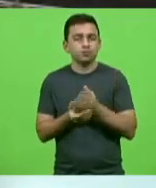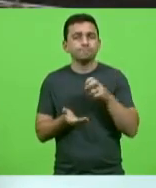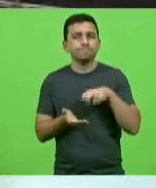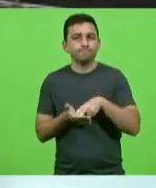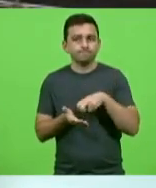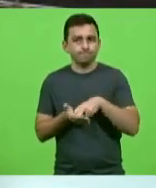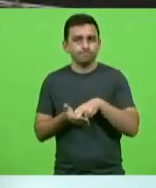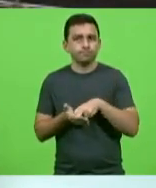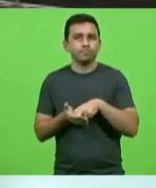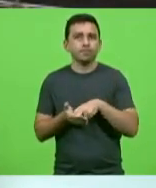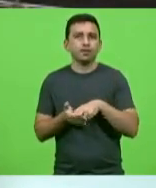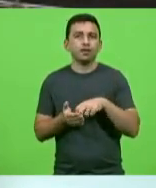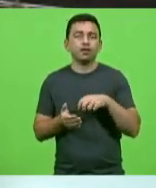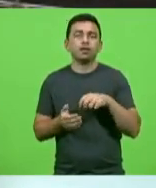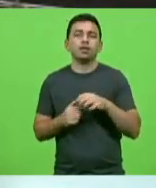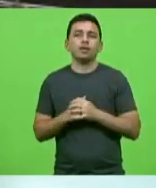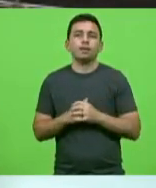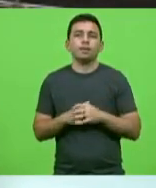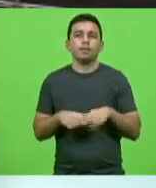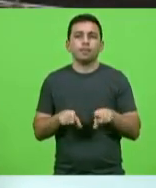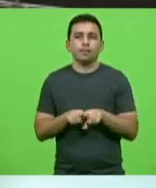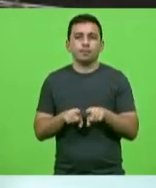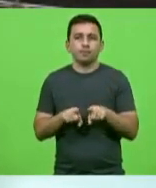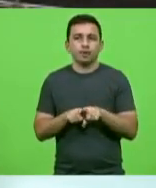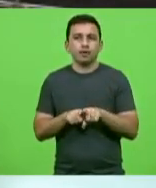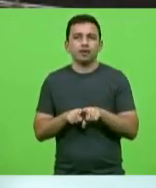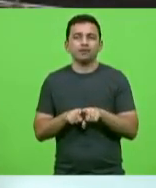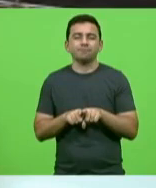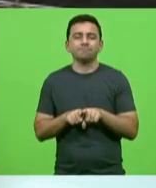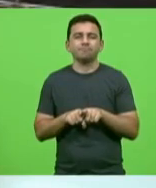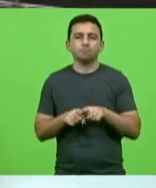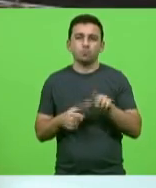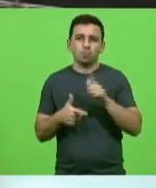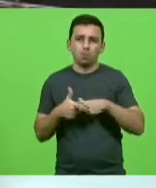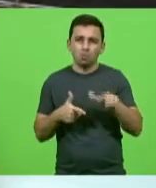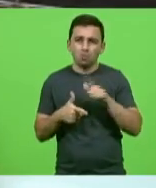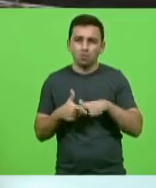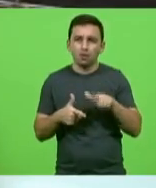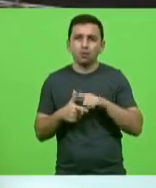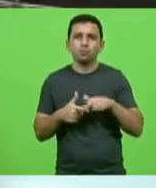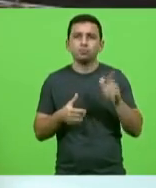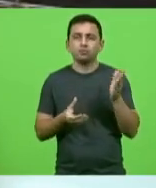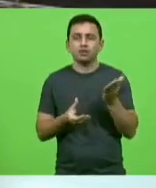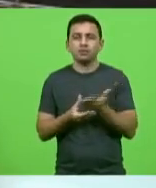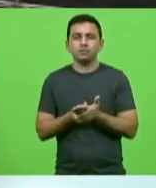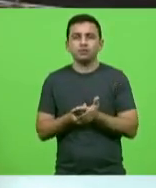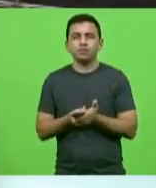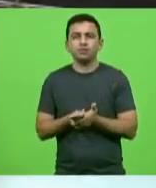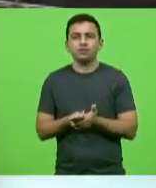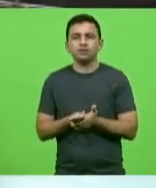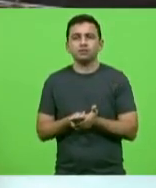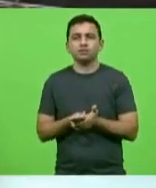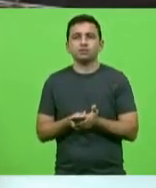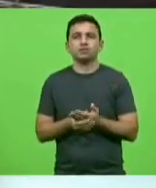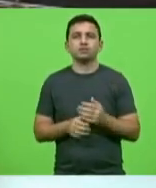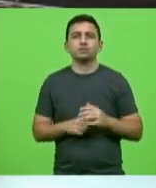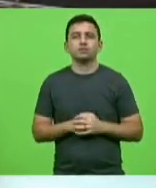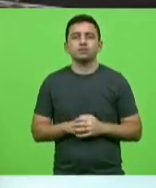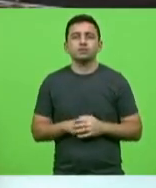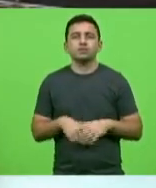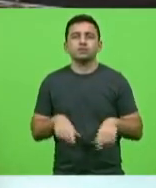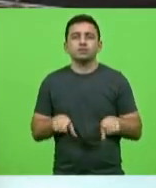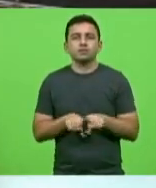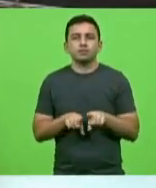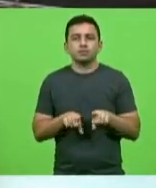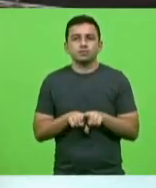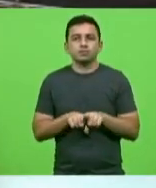em termos de este matização e das penas processuais com secretários como bem